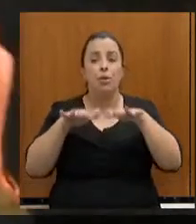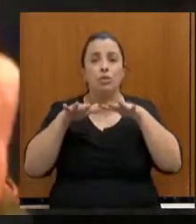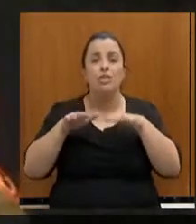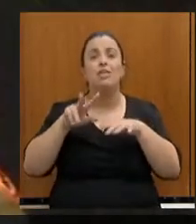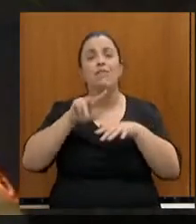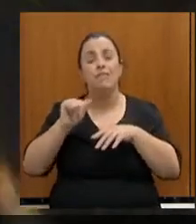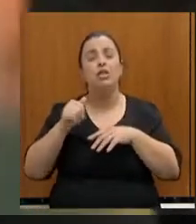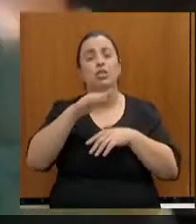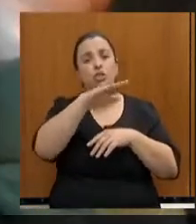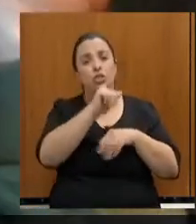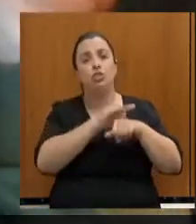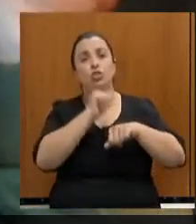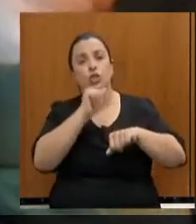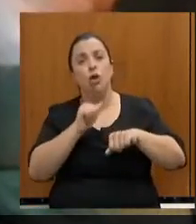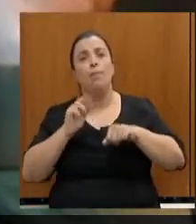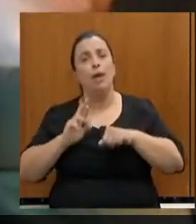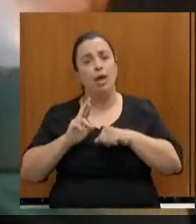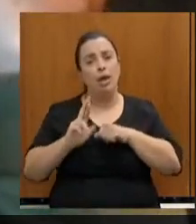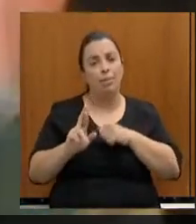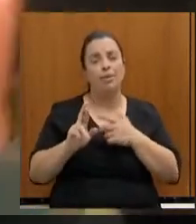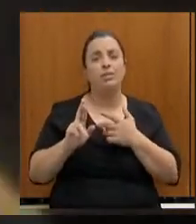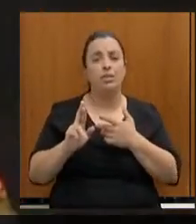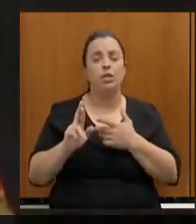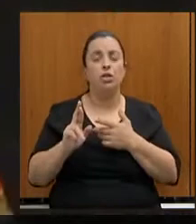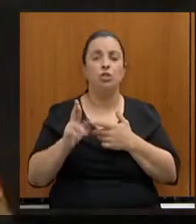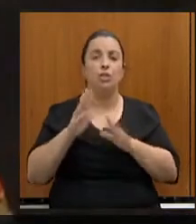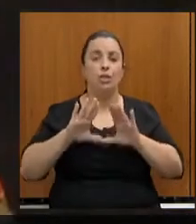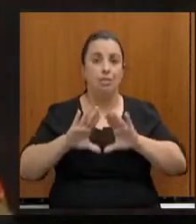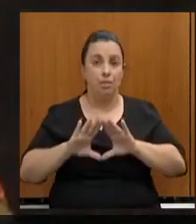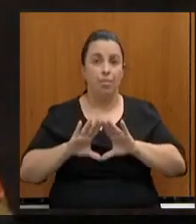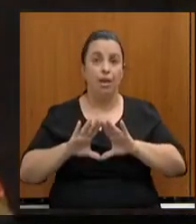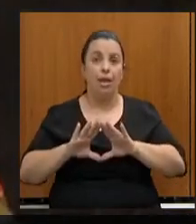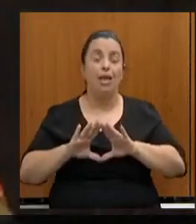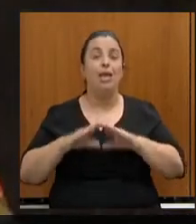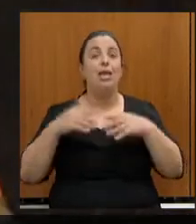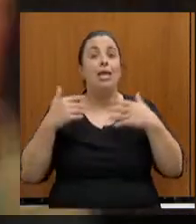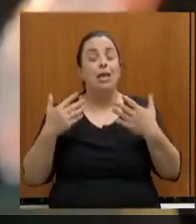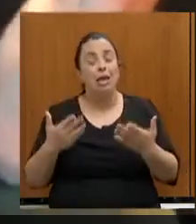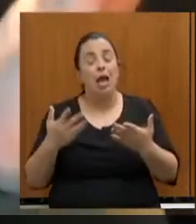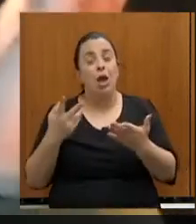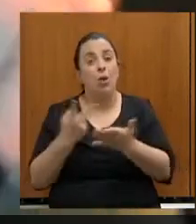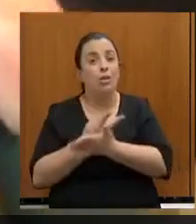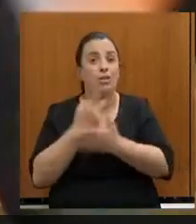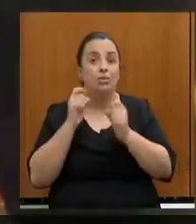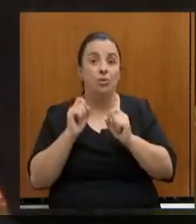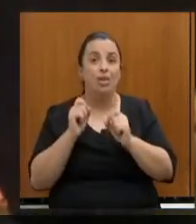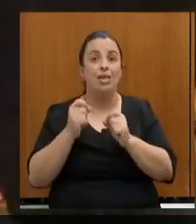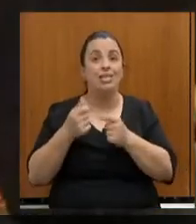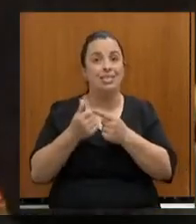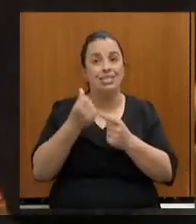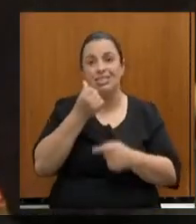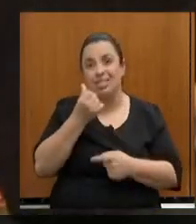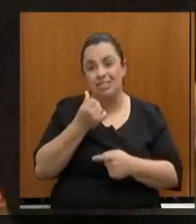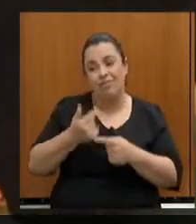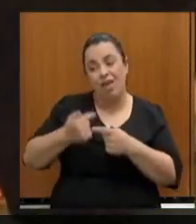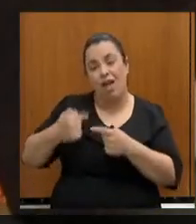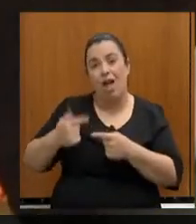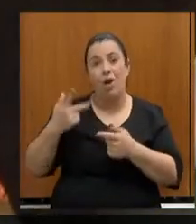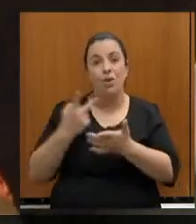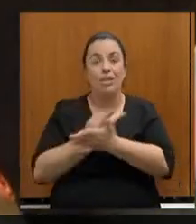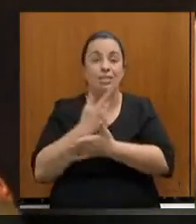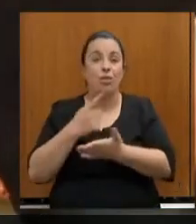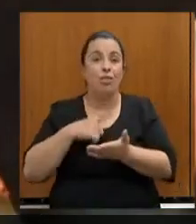por vezes pode acontecer como aconteceu na última terça-feira e depois pedir a sua agenda com agenda da secretária e outro